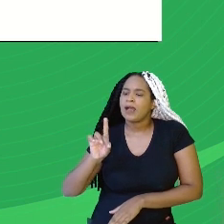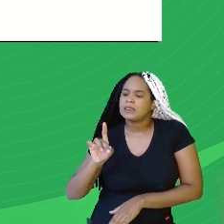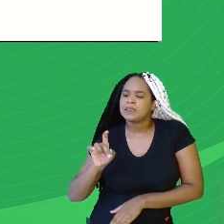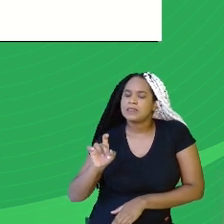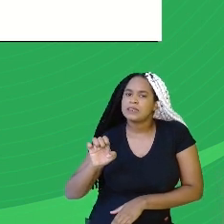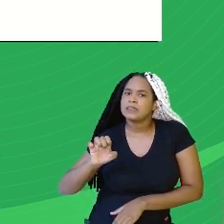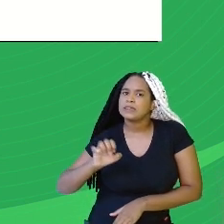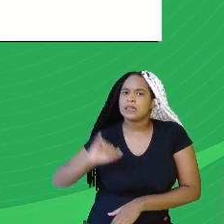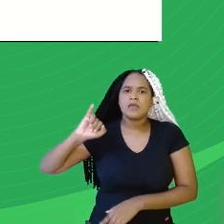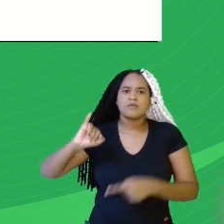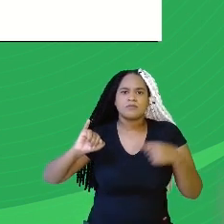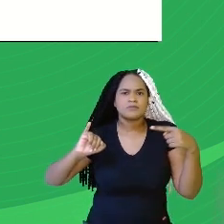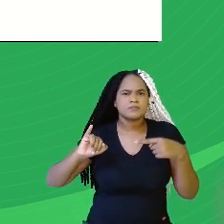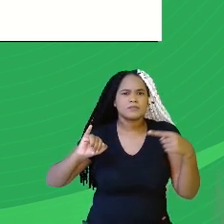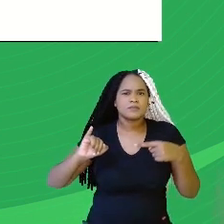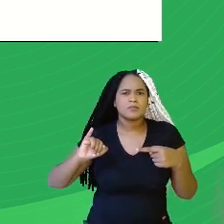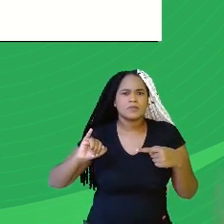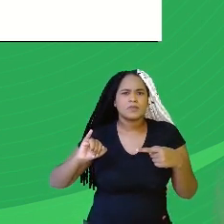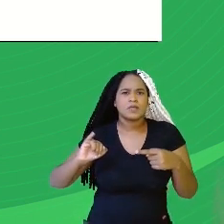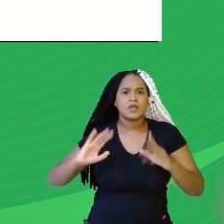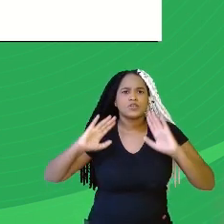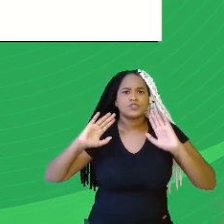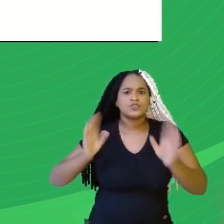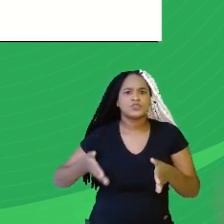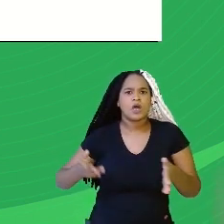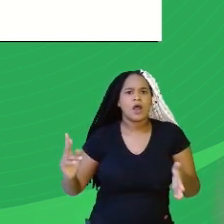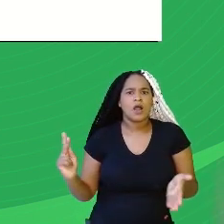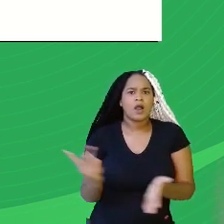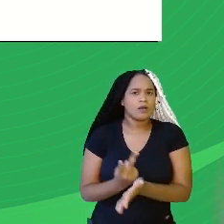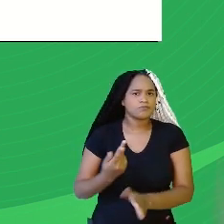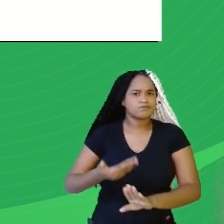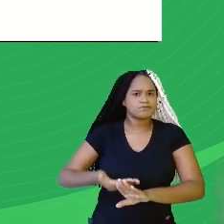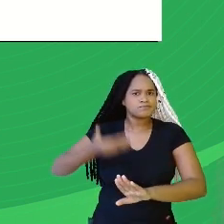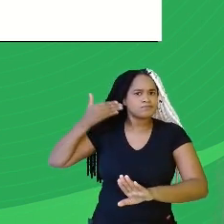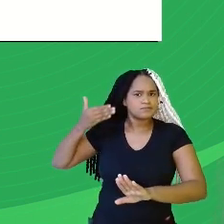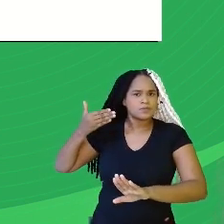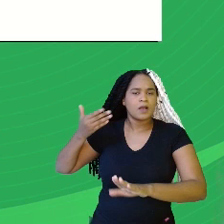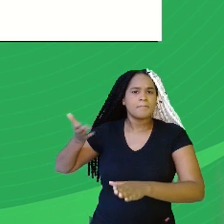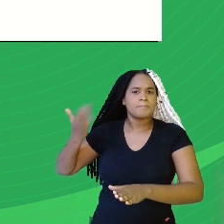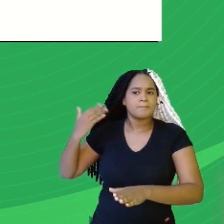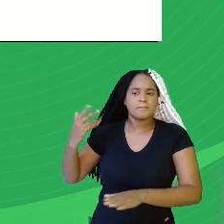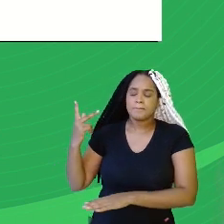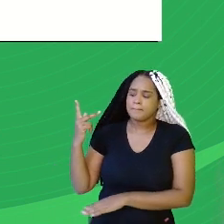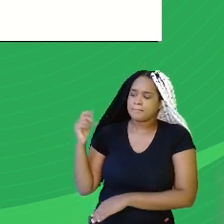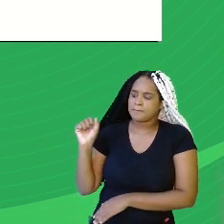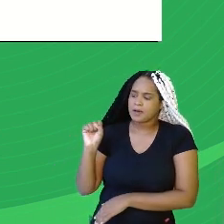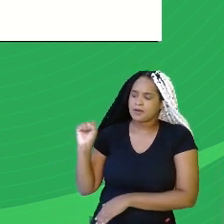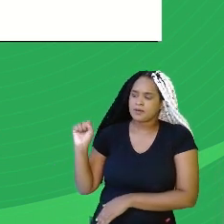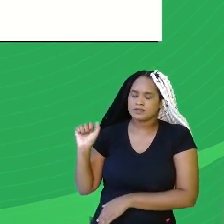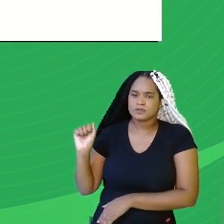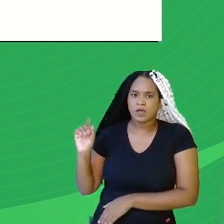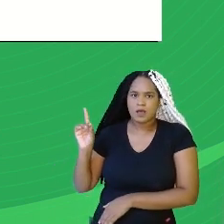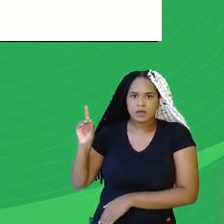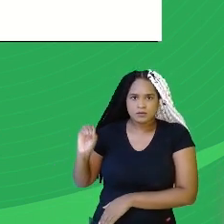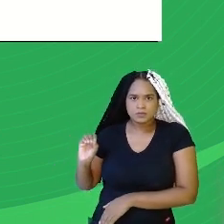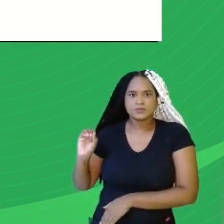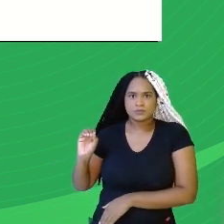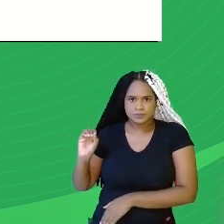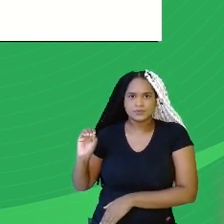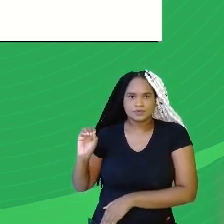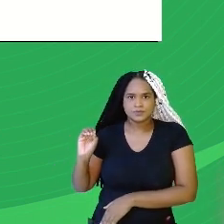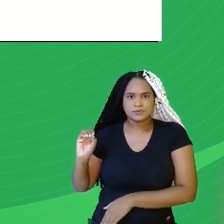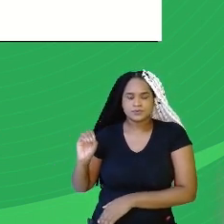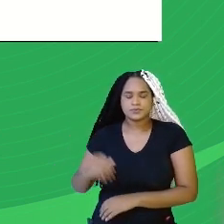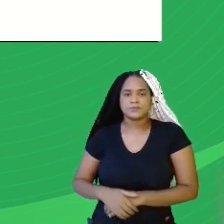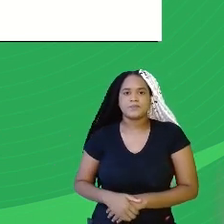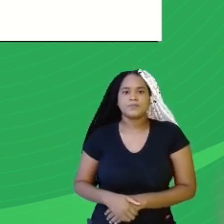já aconteceu. Muito bem, está no passado, ó. Ou guardei dinheiro e não comprei o doce, ou